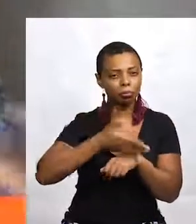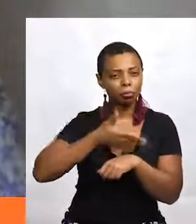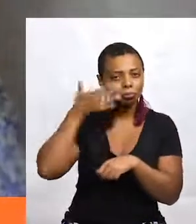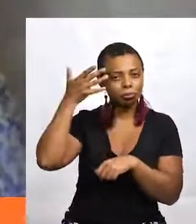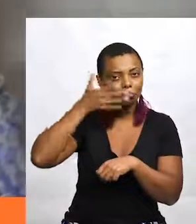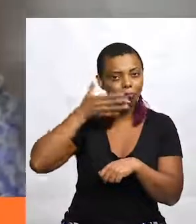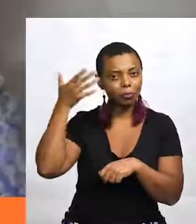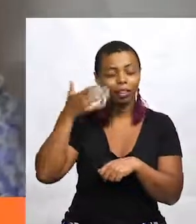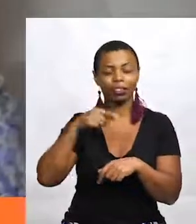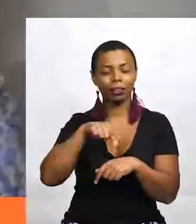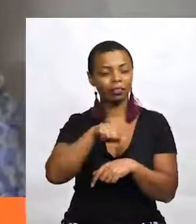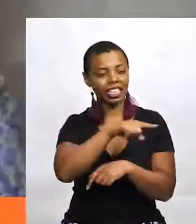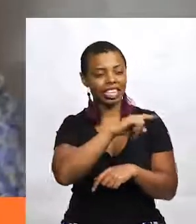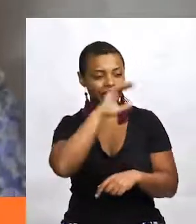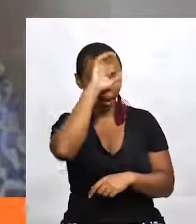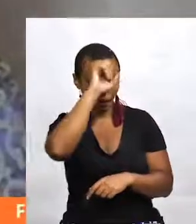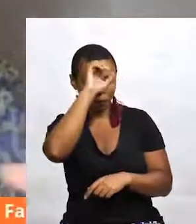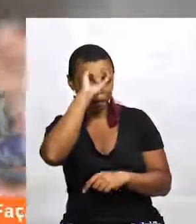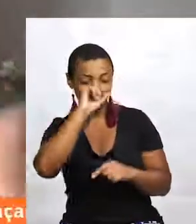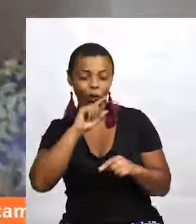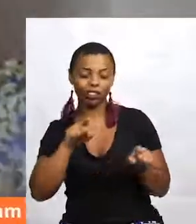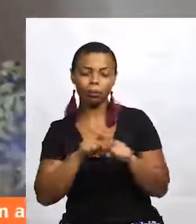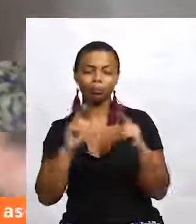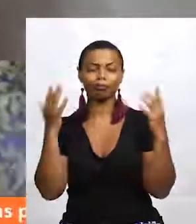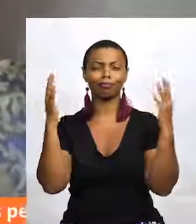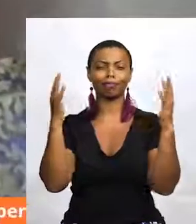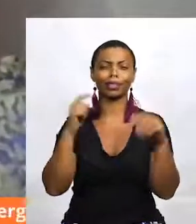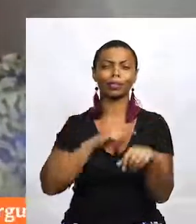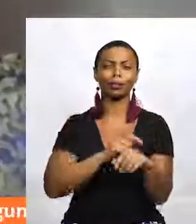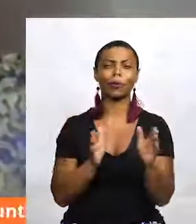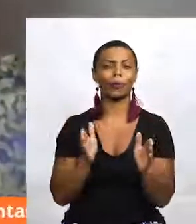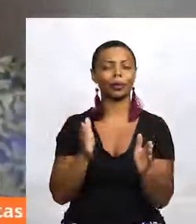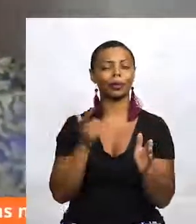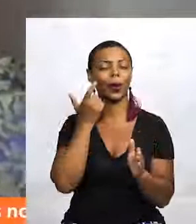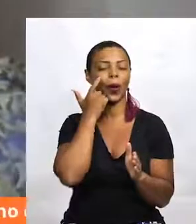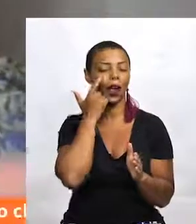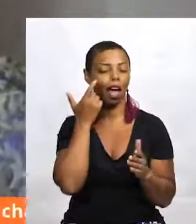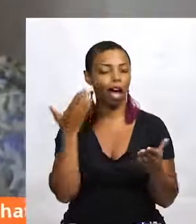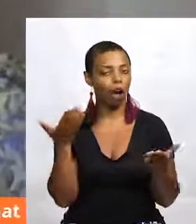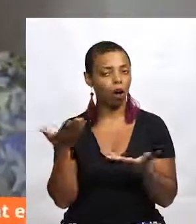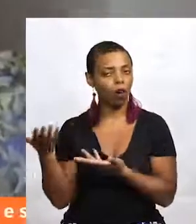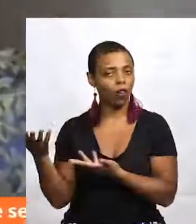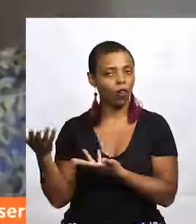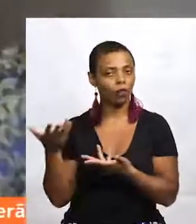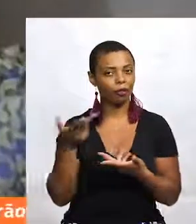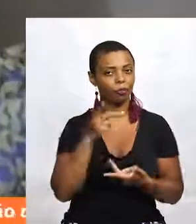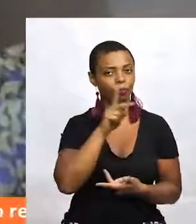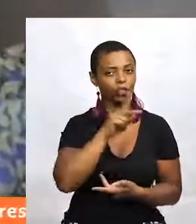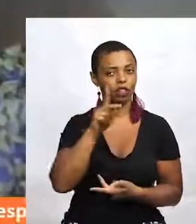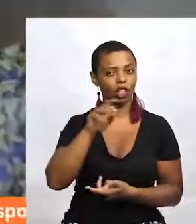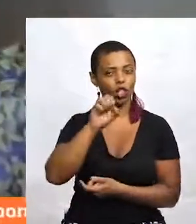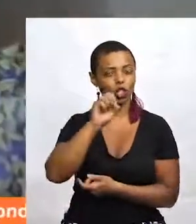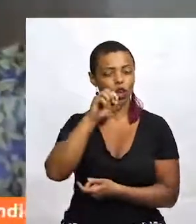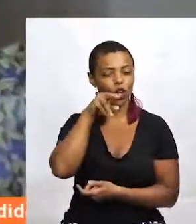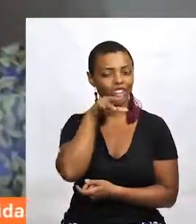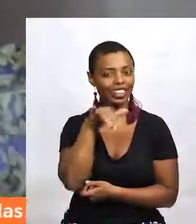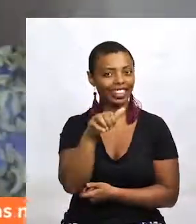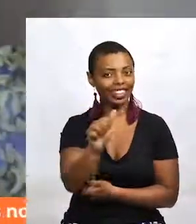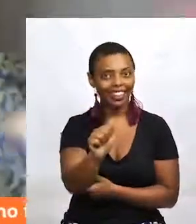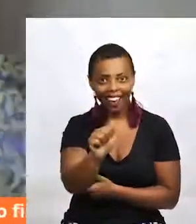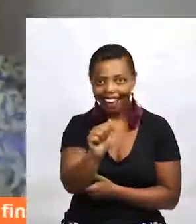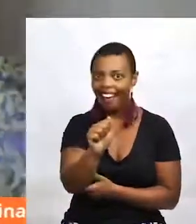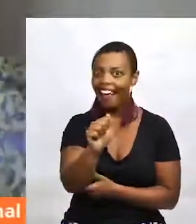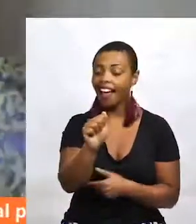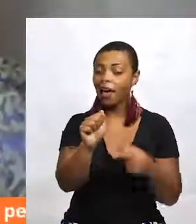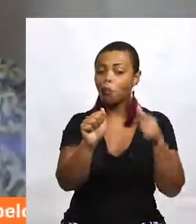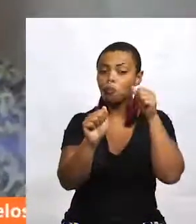pouquinho e festejando conosco esse momento. Olha, agora eu vou chamar a professora Sônia Guimarães,